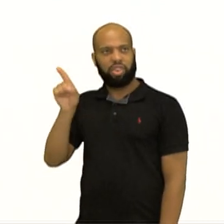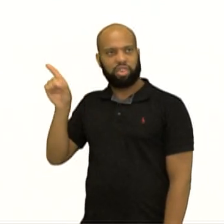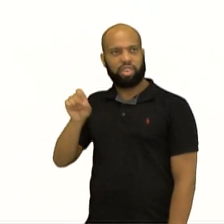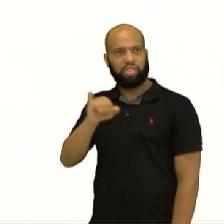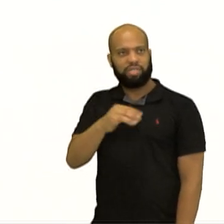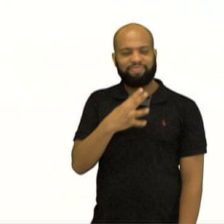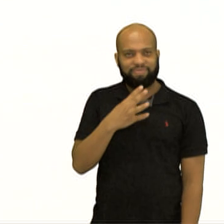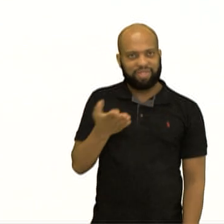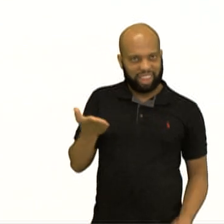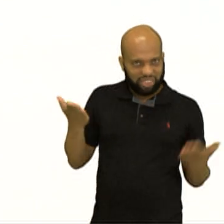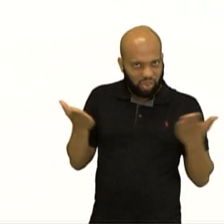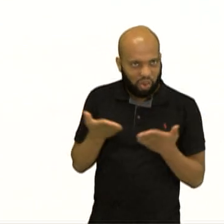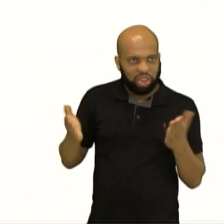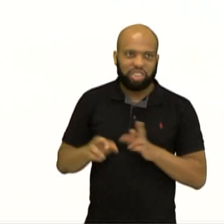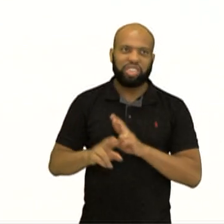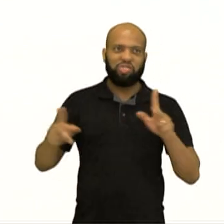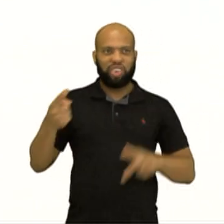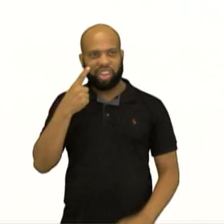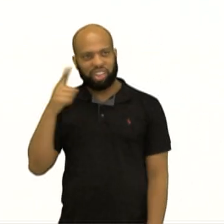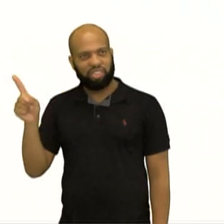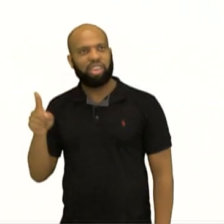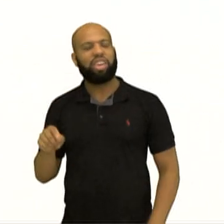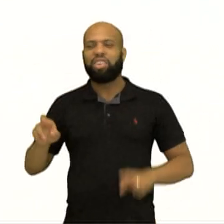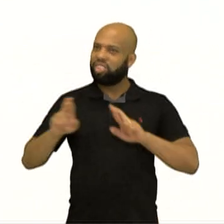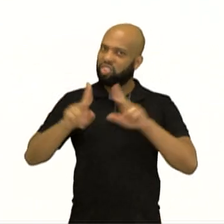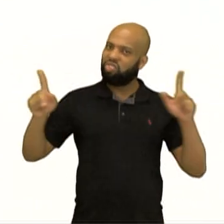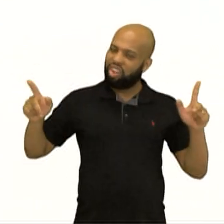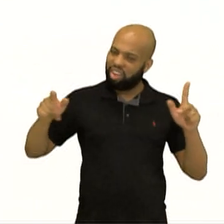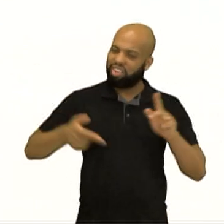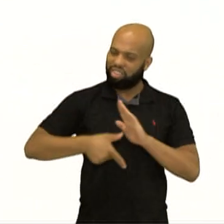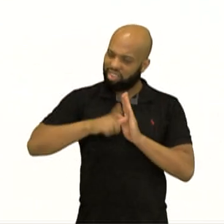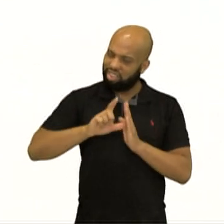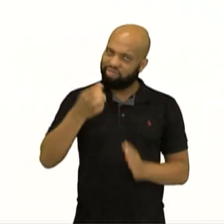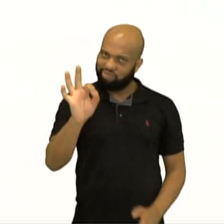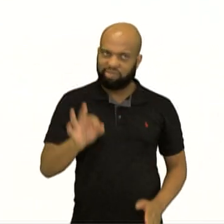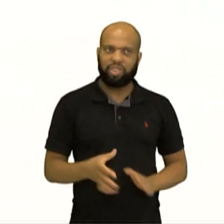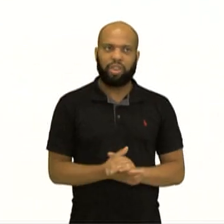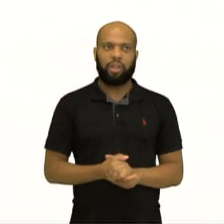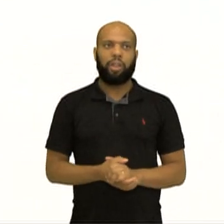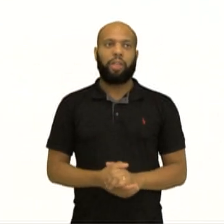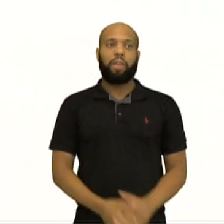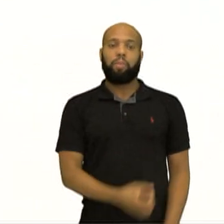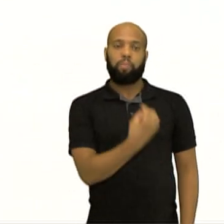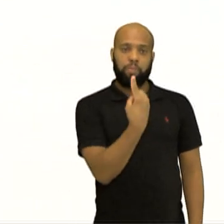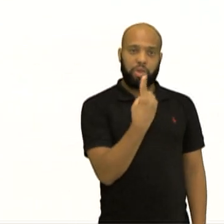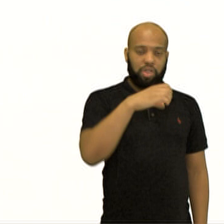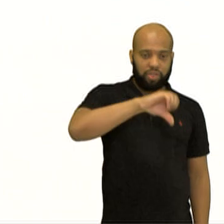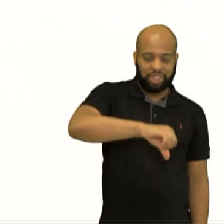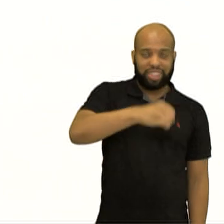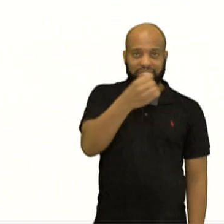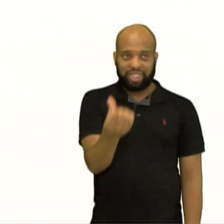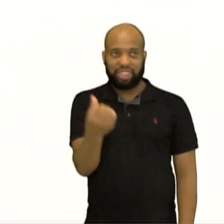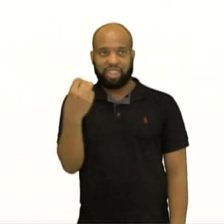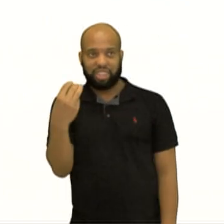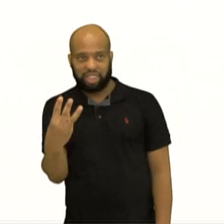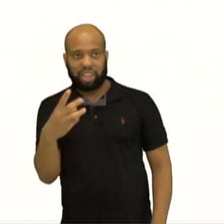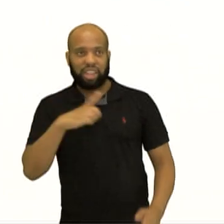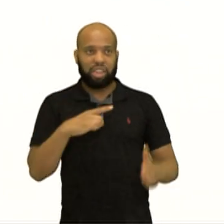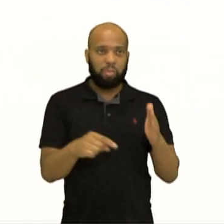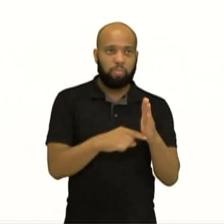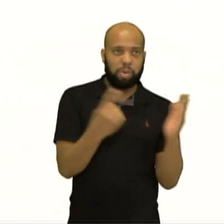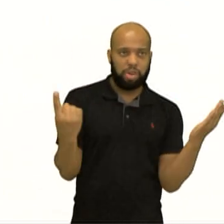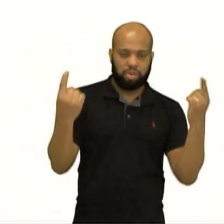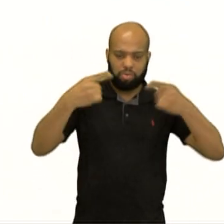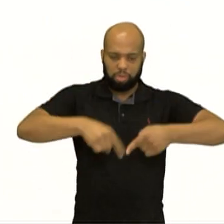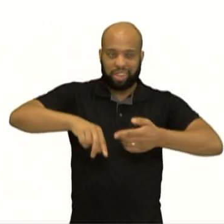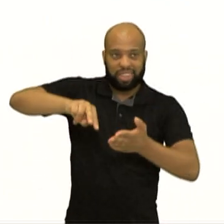imaginarem como que é hoje, olha como que ele era antigamente. E em 1963 teve o primeiro